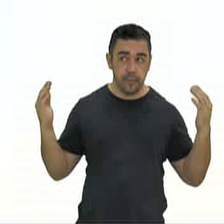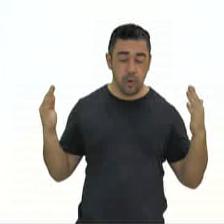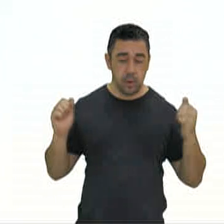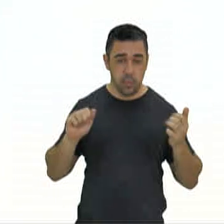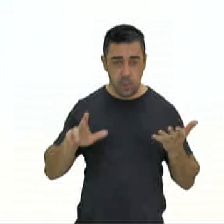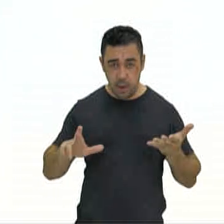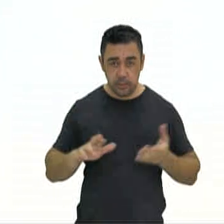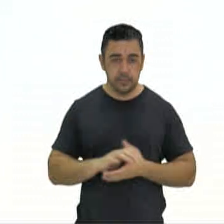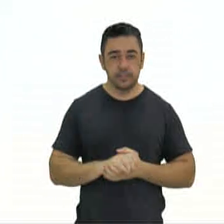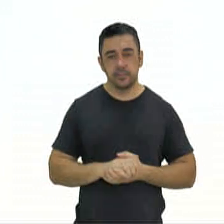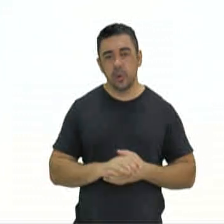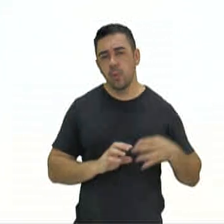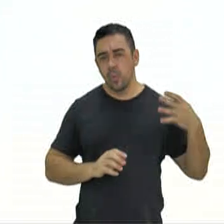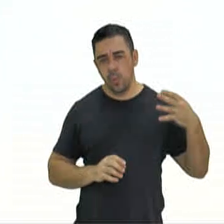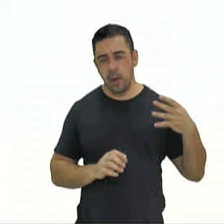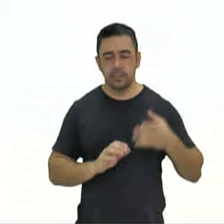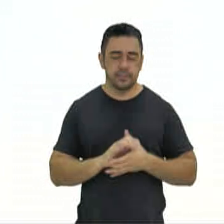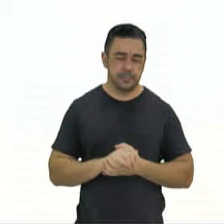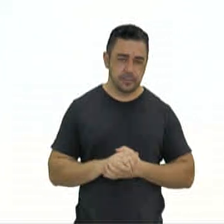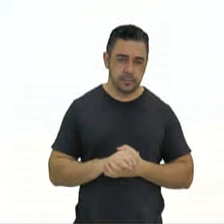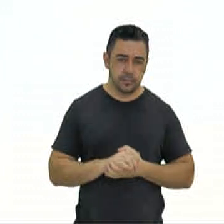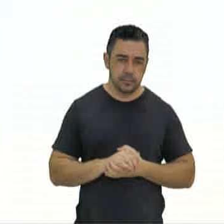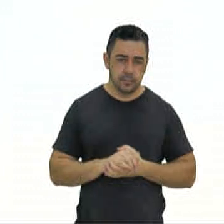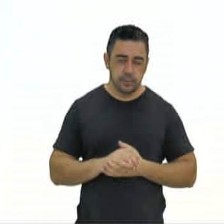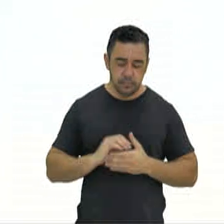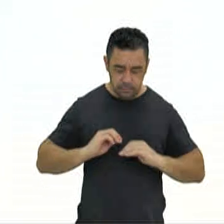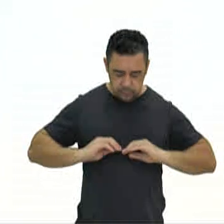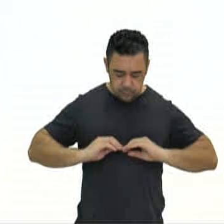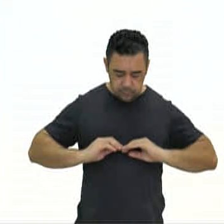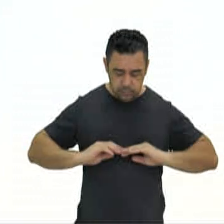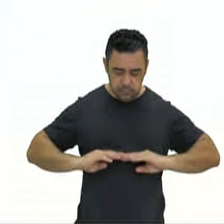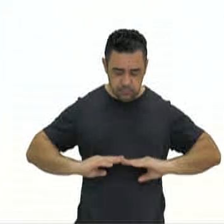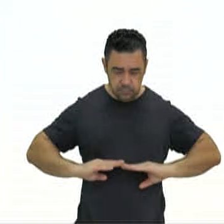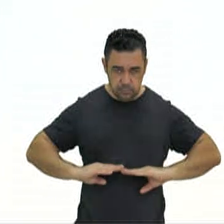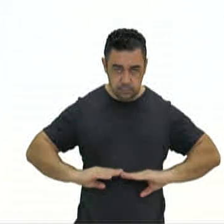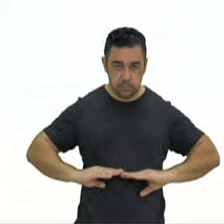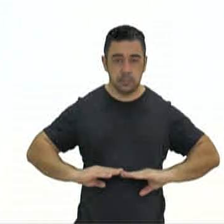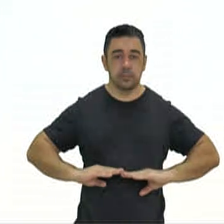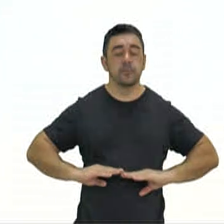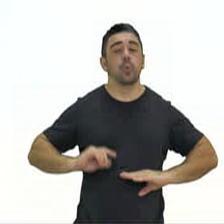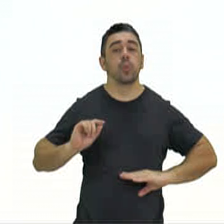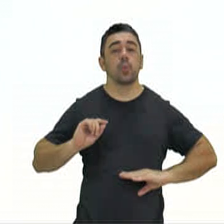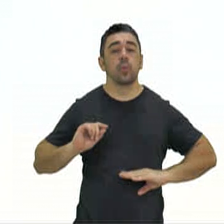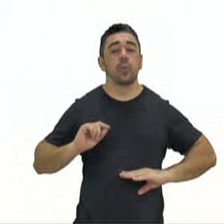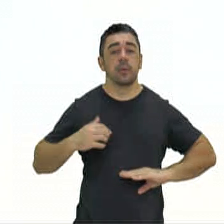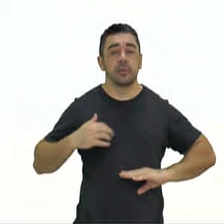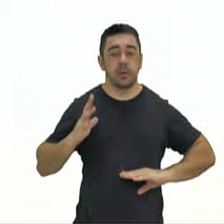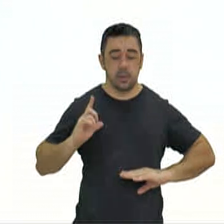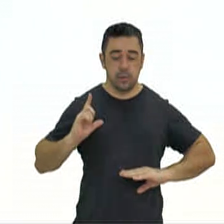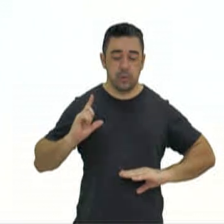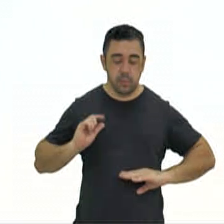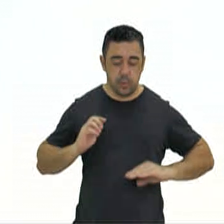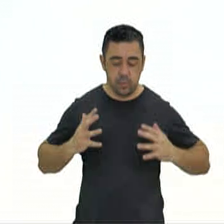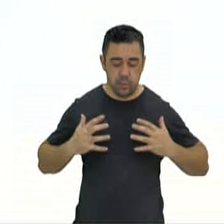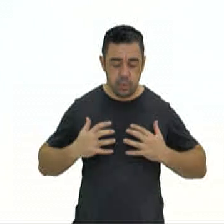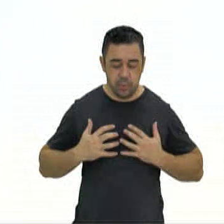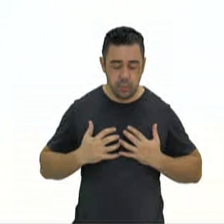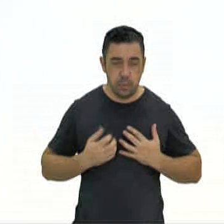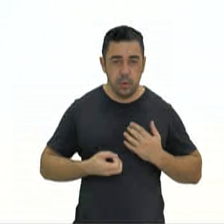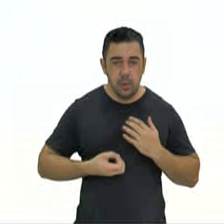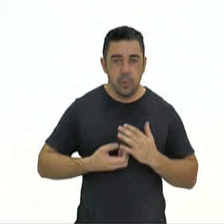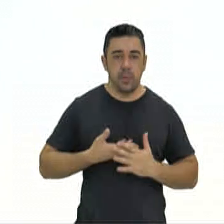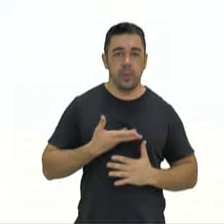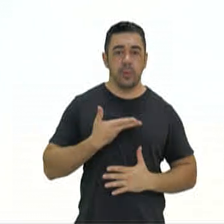atmosférico. 4. Quando o diafragma relaxa, ele reduz o volume torácico e empurra o ar usado